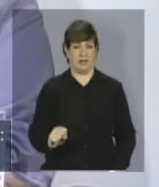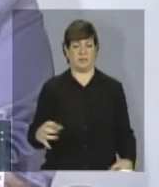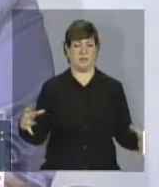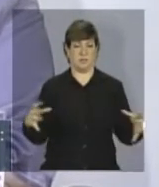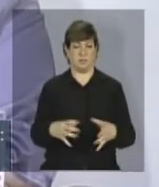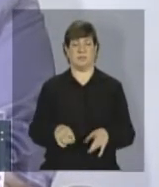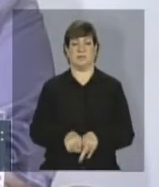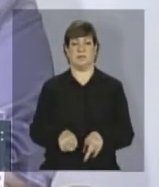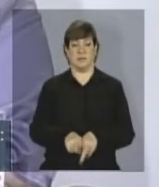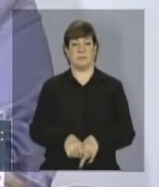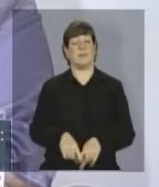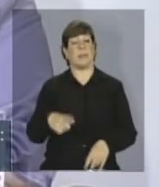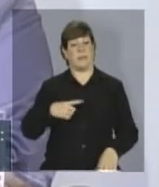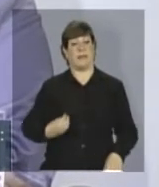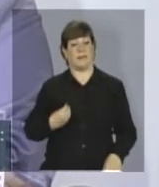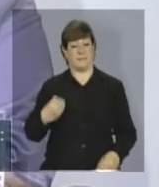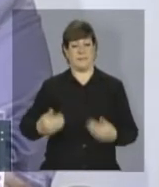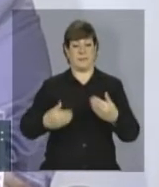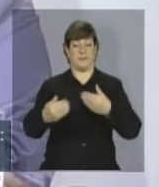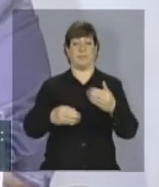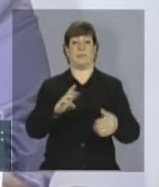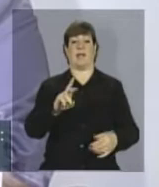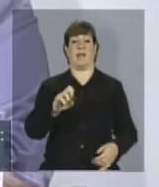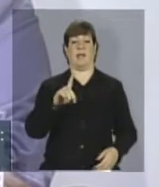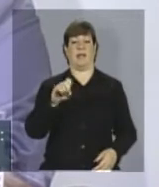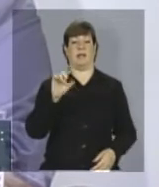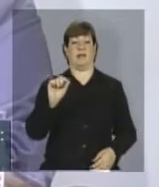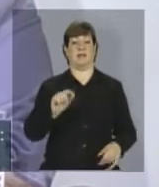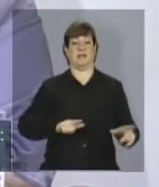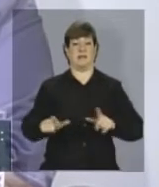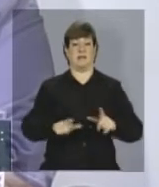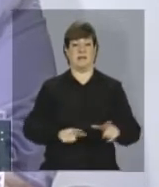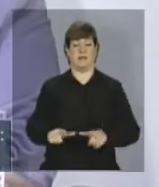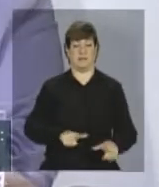em andamento a proposta de uma rede de serviços itinerantes